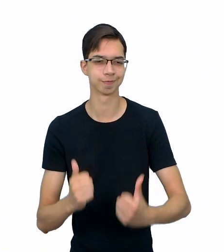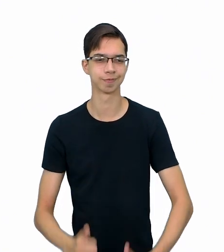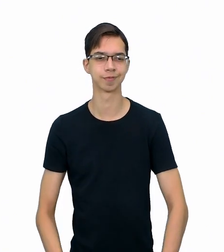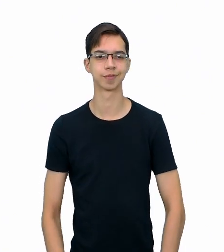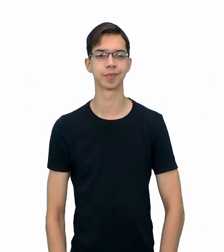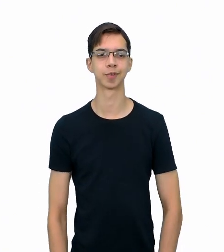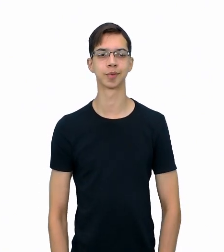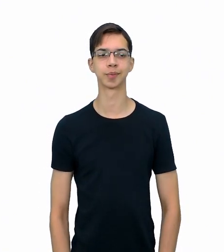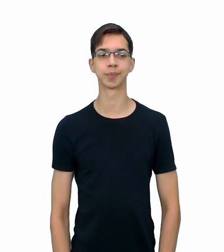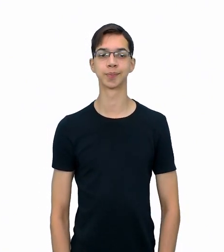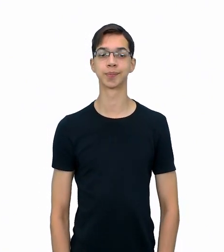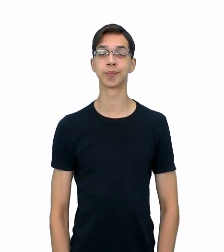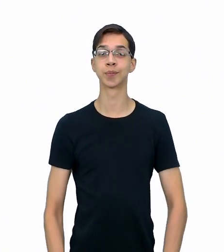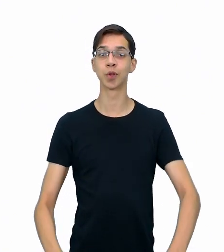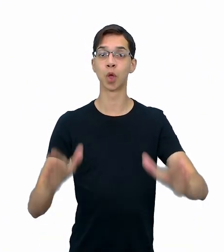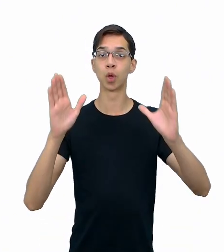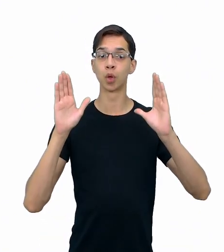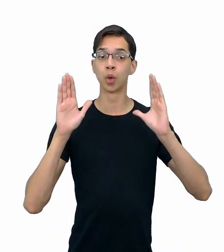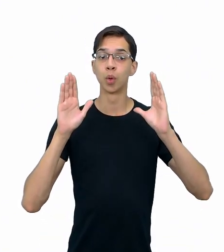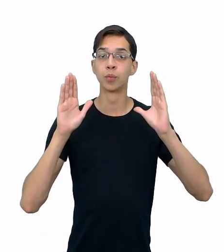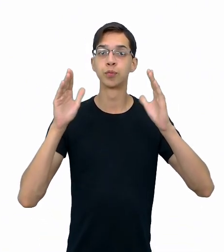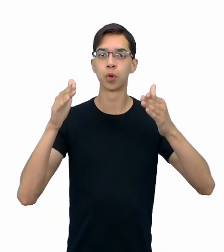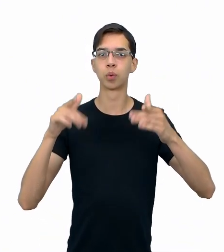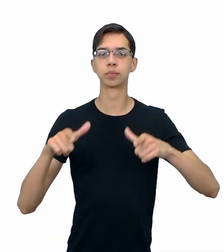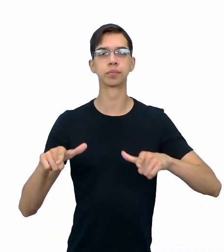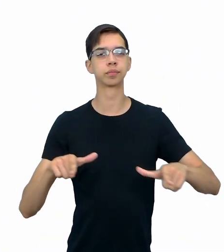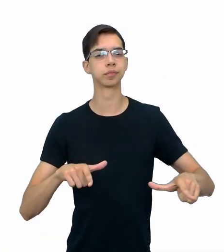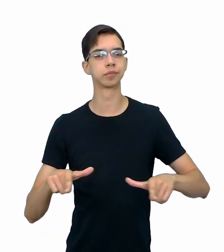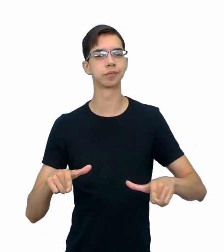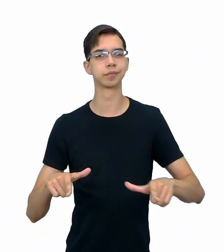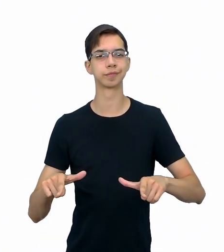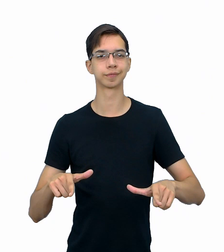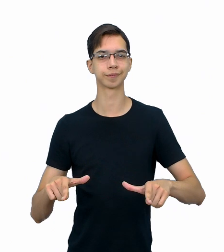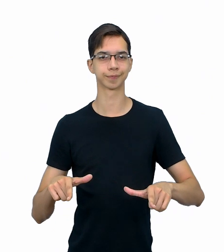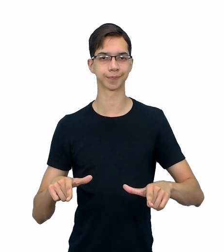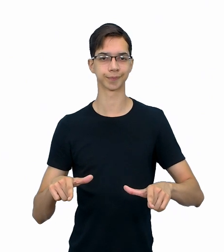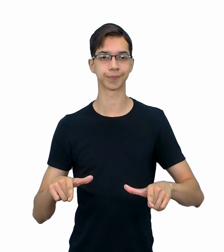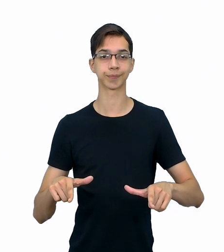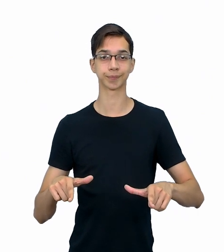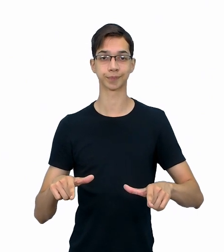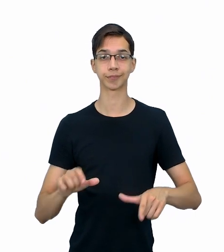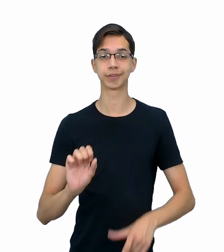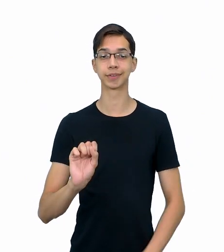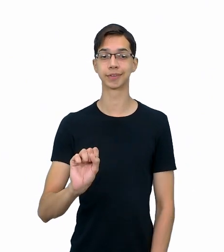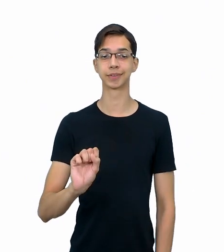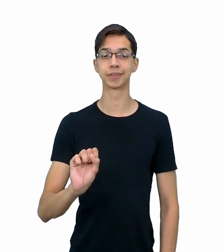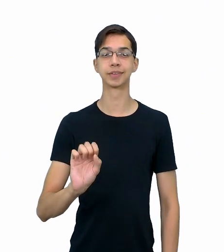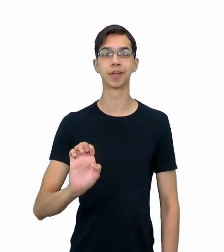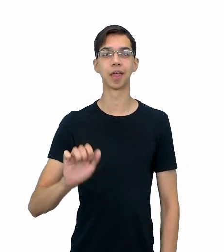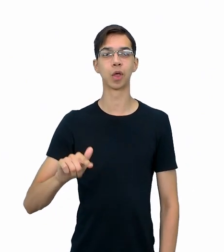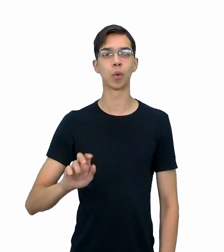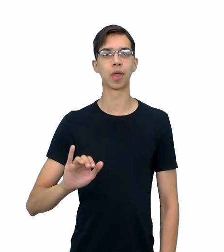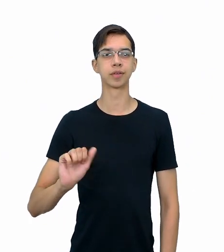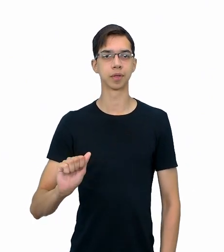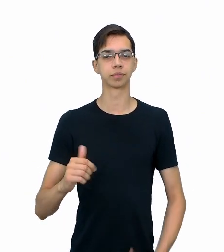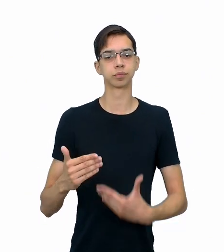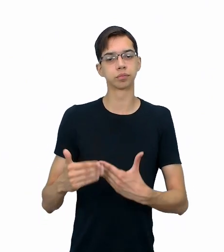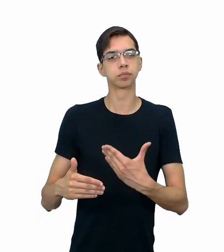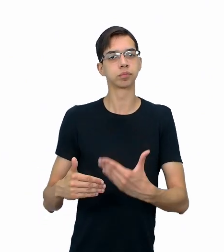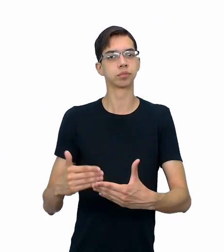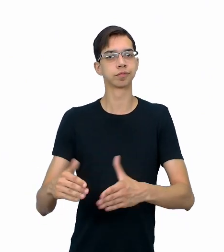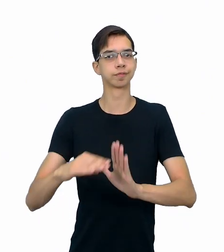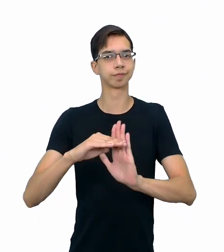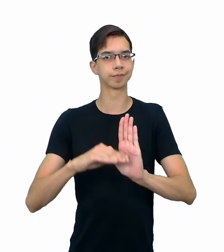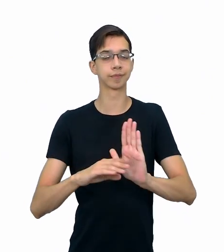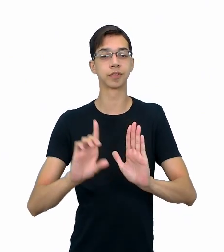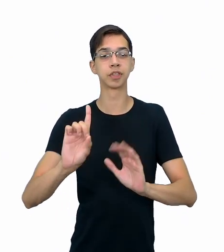didática 4, né? A gente trouxe aí as discussões sobre o pensamento geométrico, mas antes